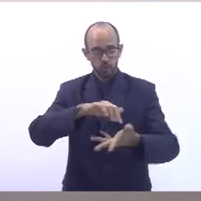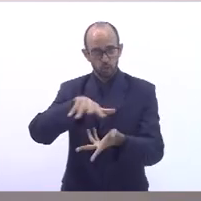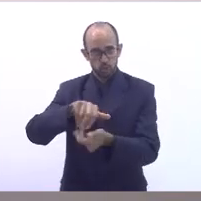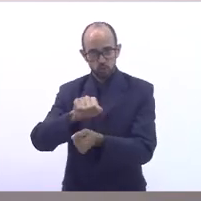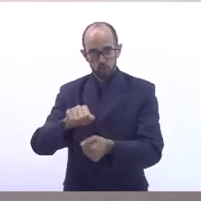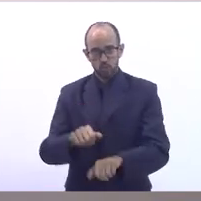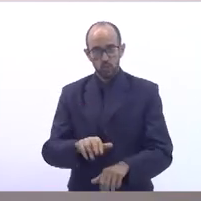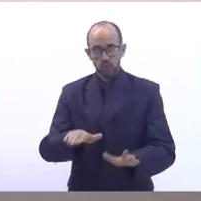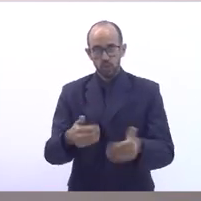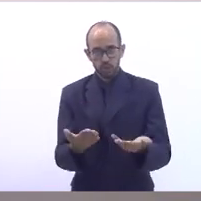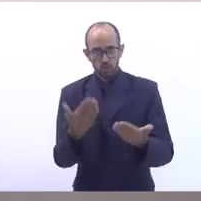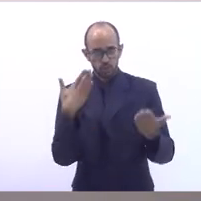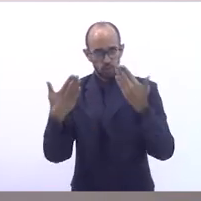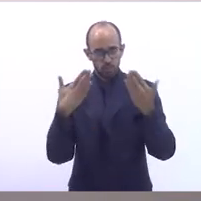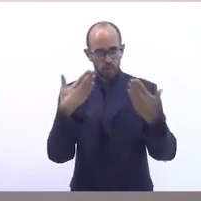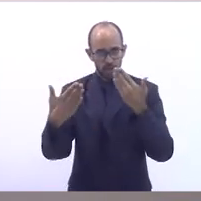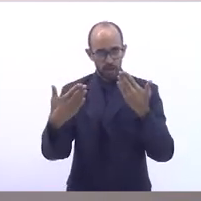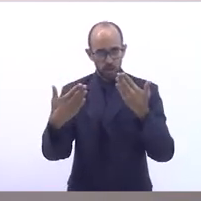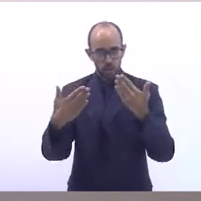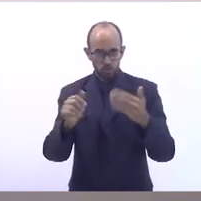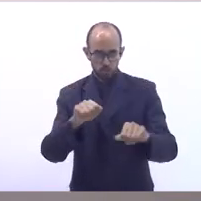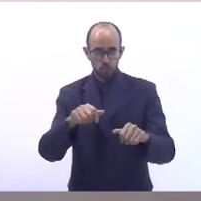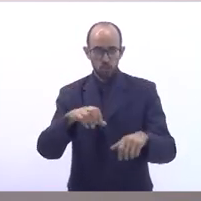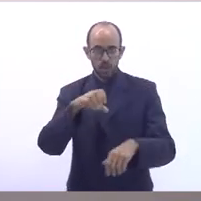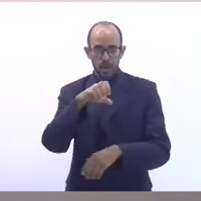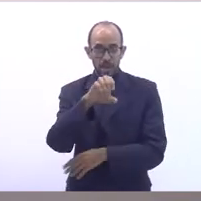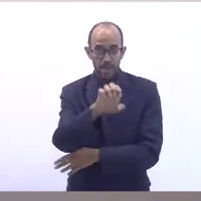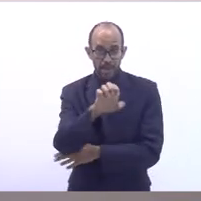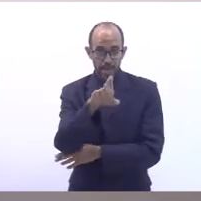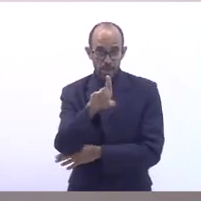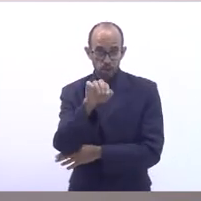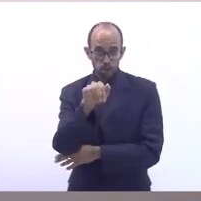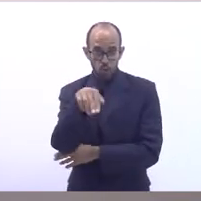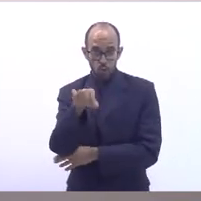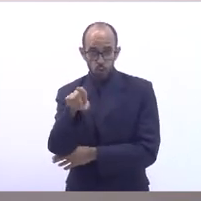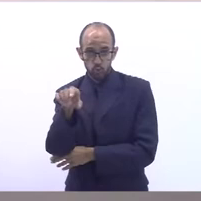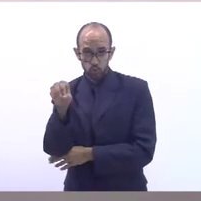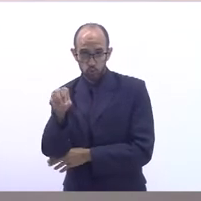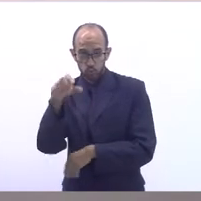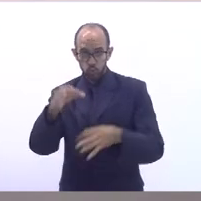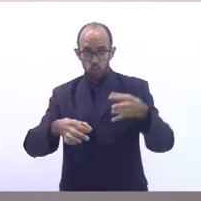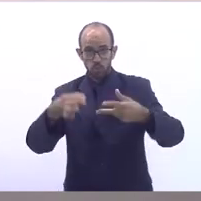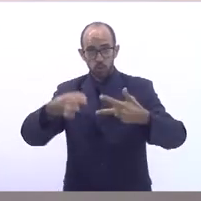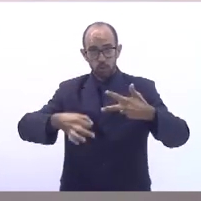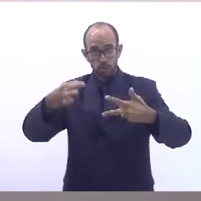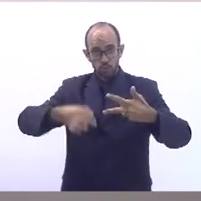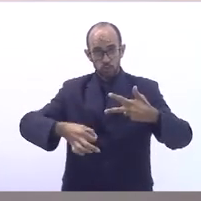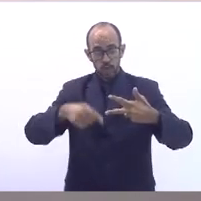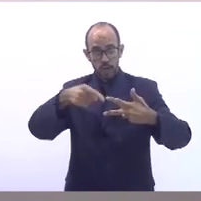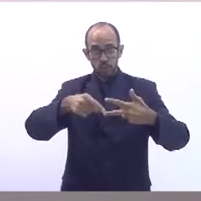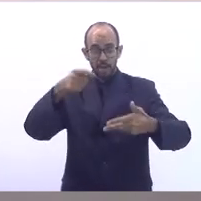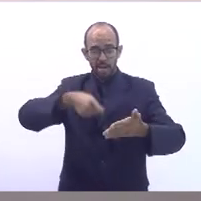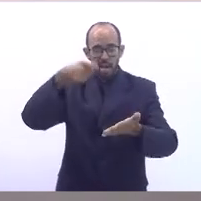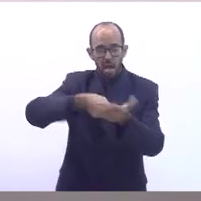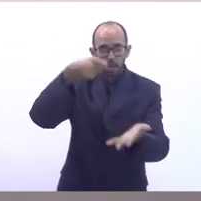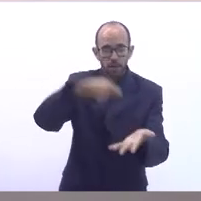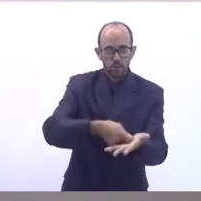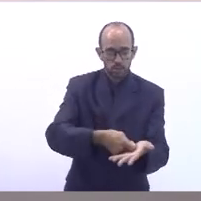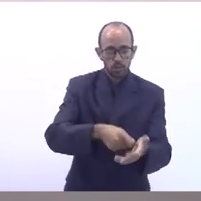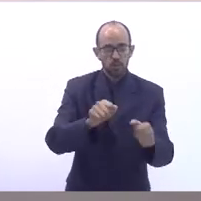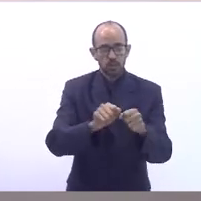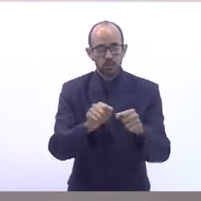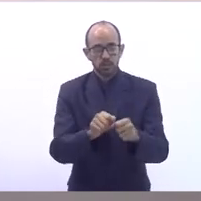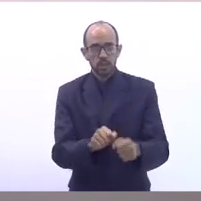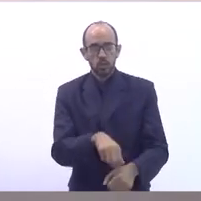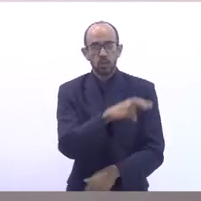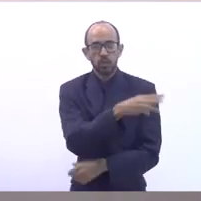série ser equiparado como hediondo o judiciário brasileiro é visto como reforço do Poder repressivo totalizando um em cada três